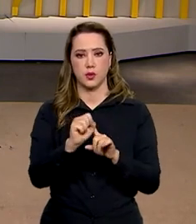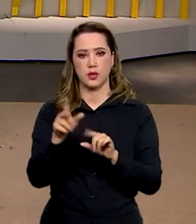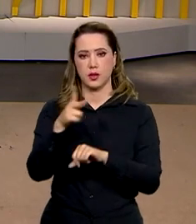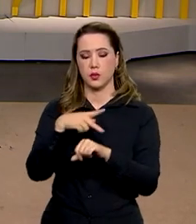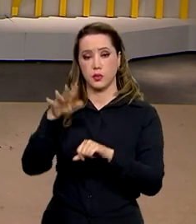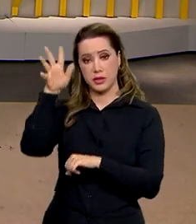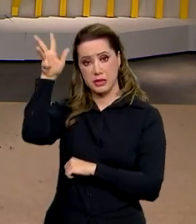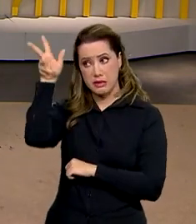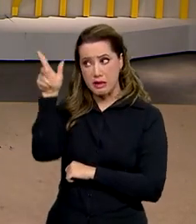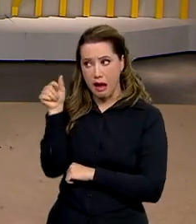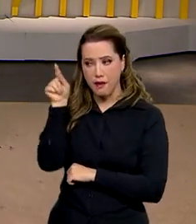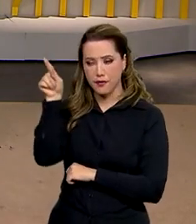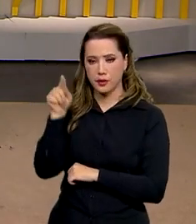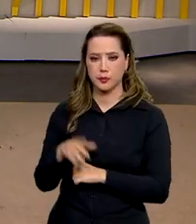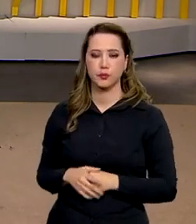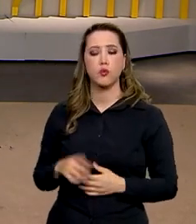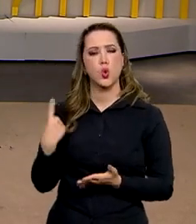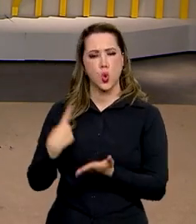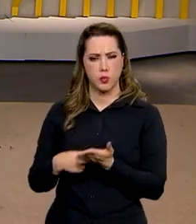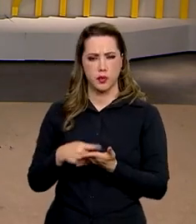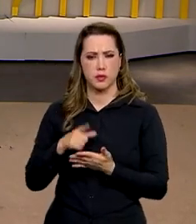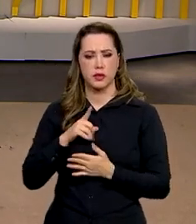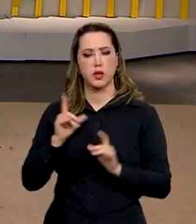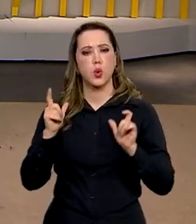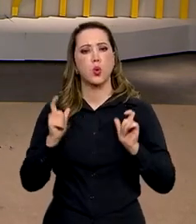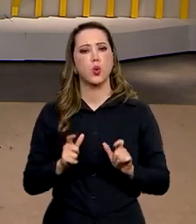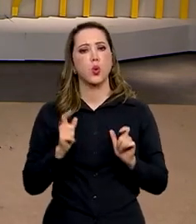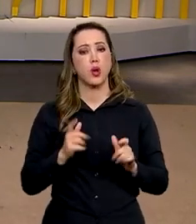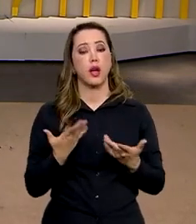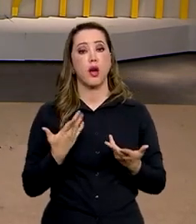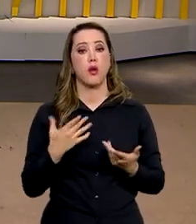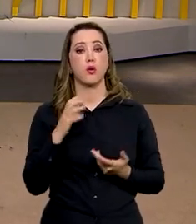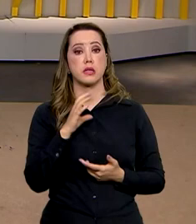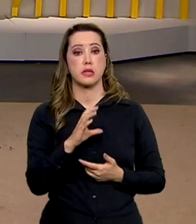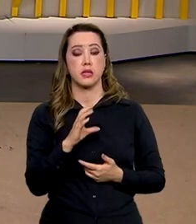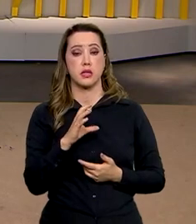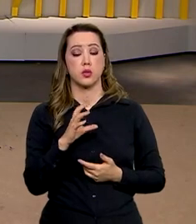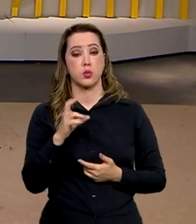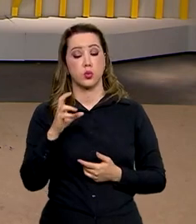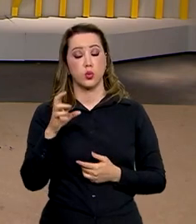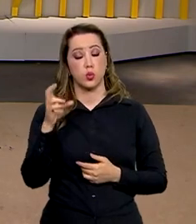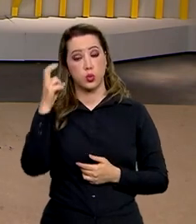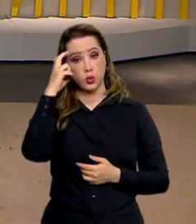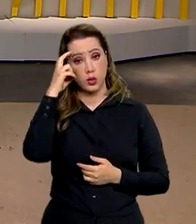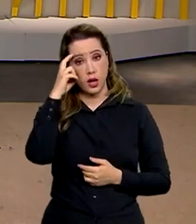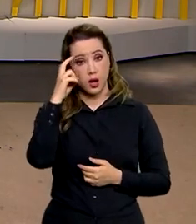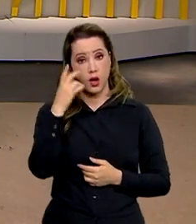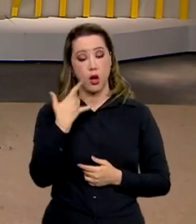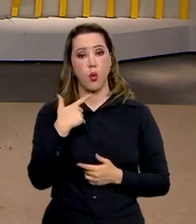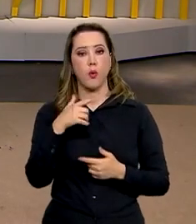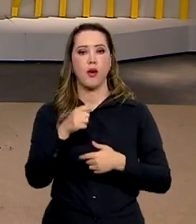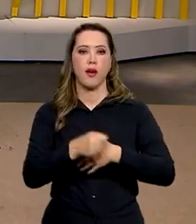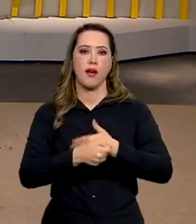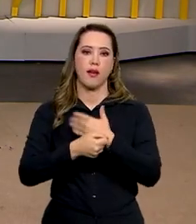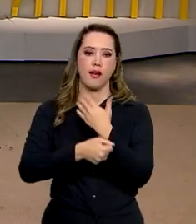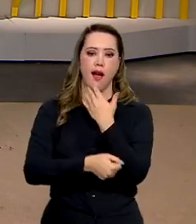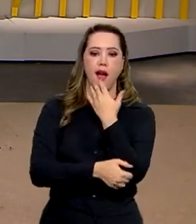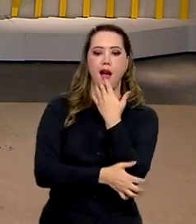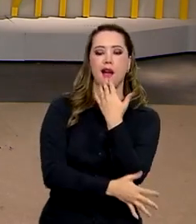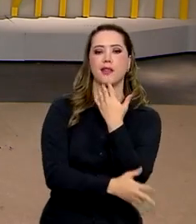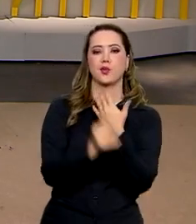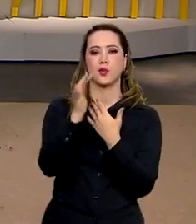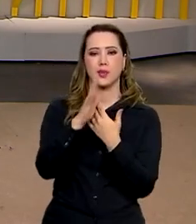africano. E um desses acordos é com o Centro Cultural Raízes do Brasil, responsável por ensinar a arte da capoeira